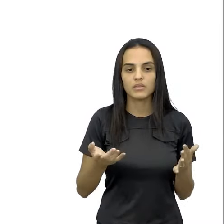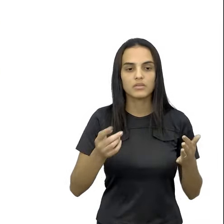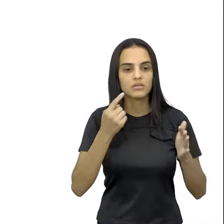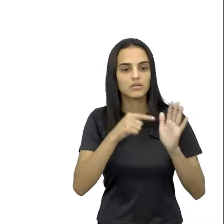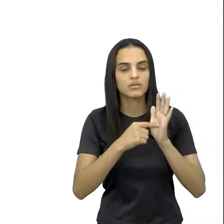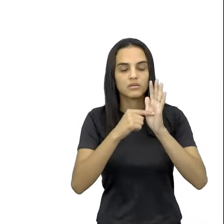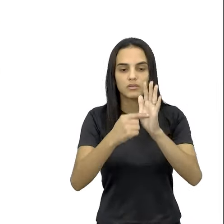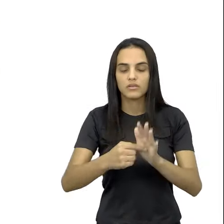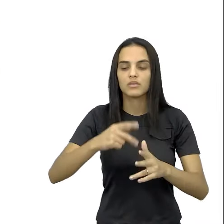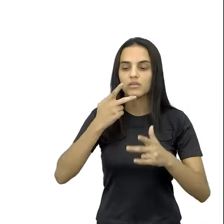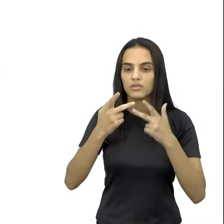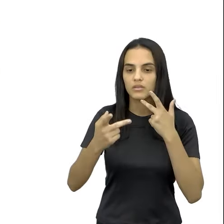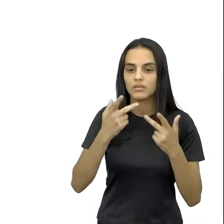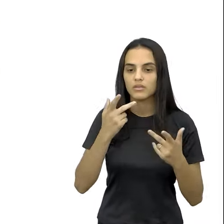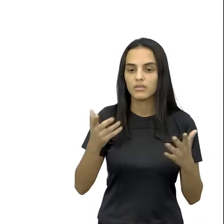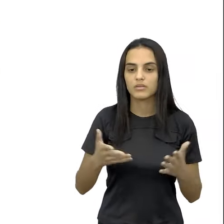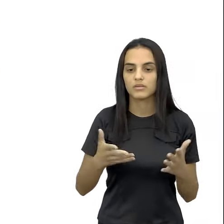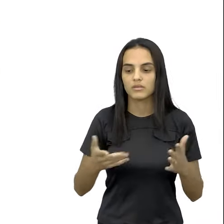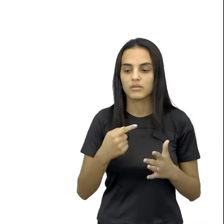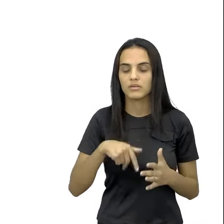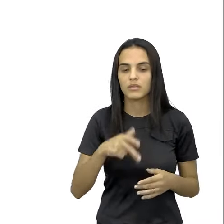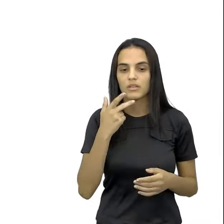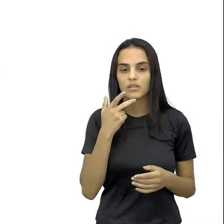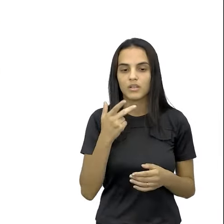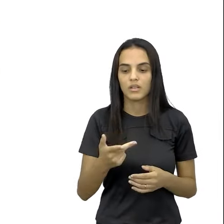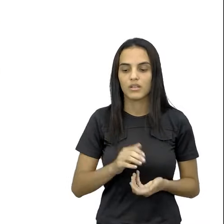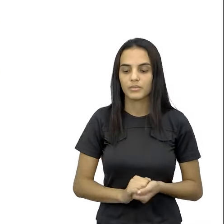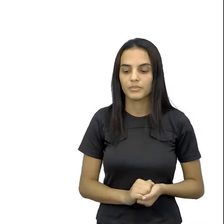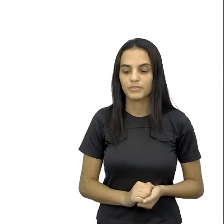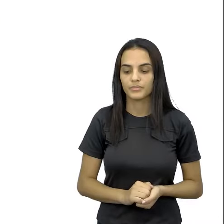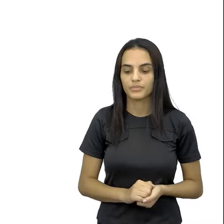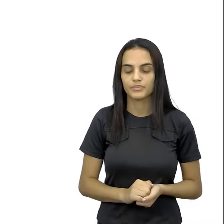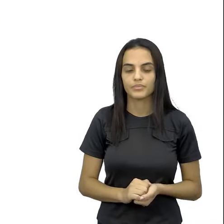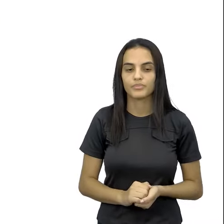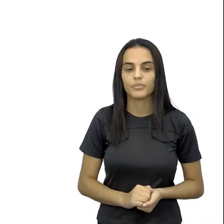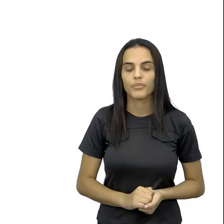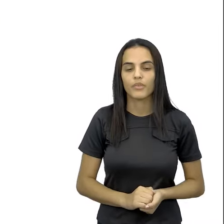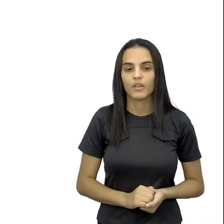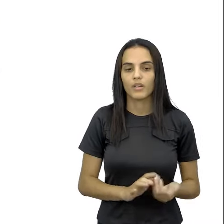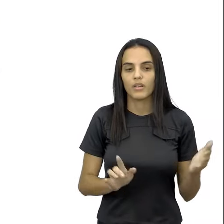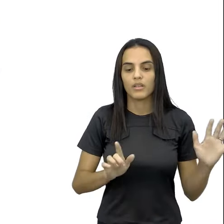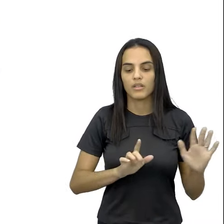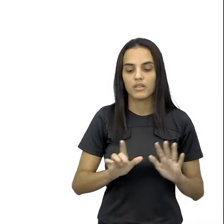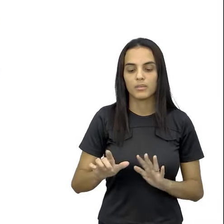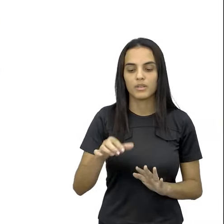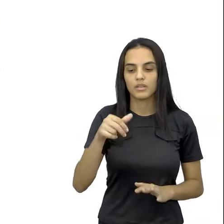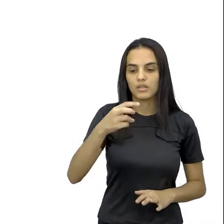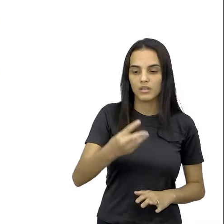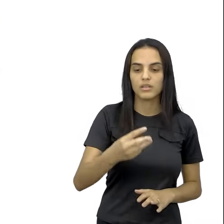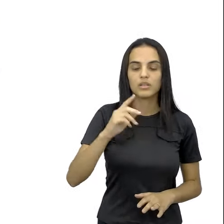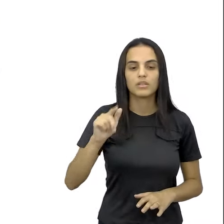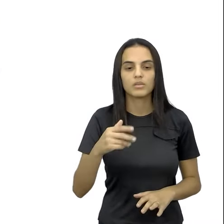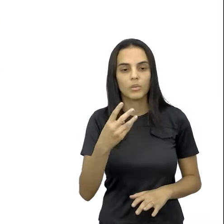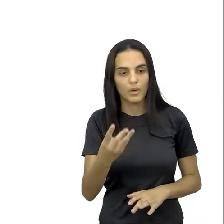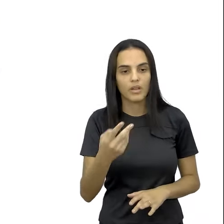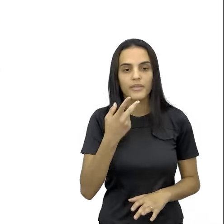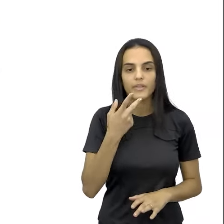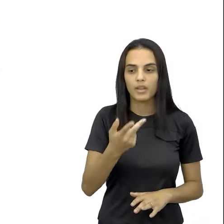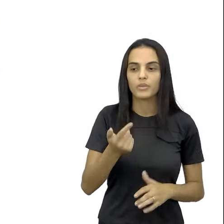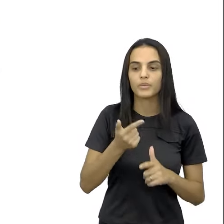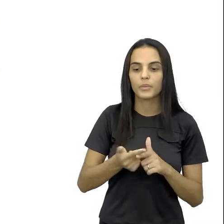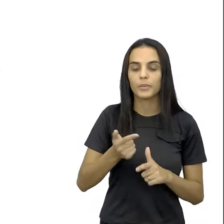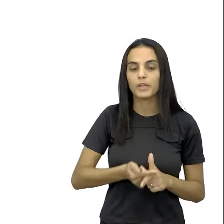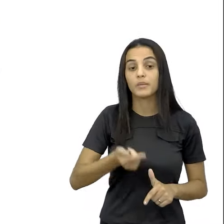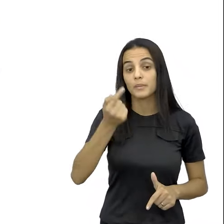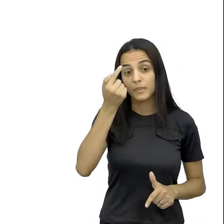aqui dessa aula de hoje, a gente vai comentar das aulas, não vai comentar das aulas 3 e 4, a gente vai comentar de um problema, pensando